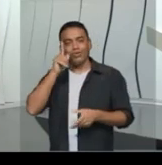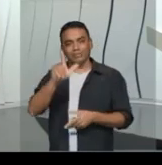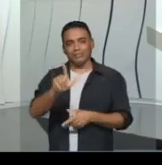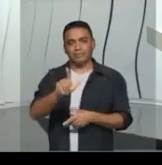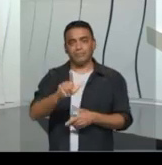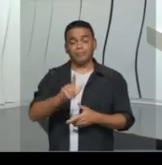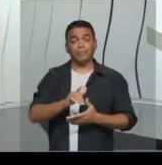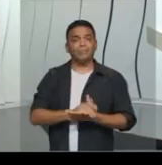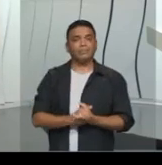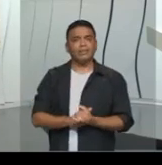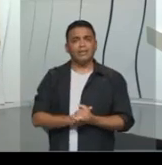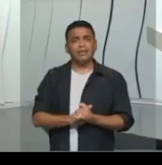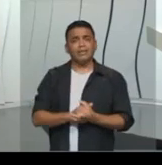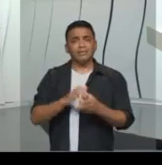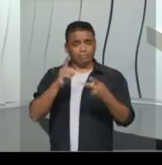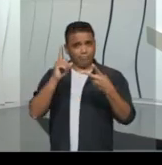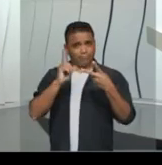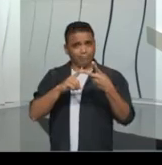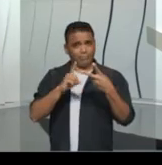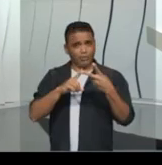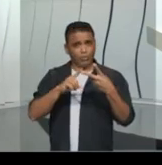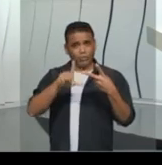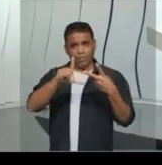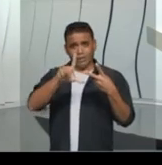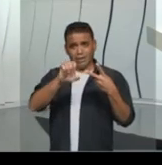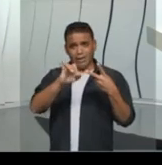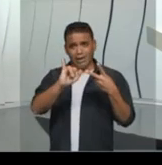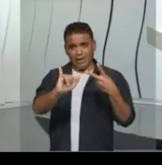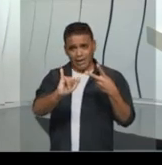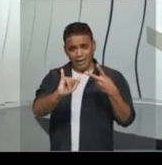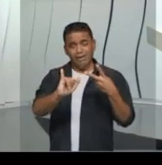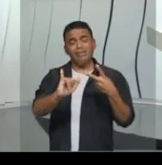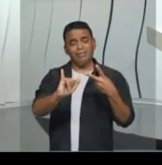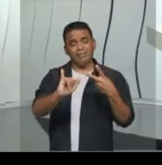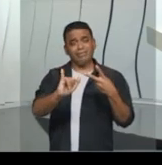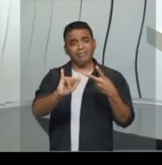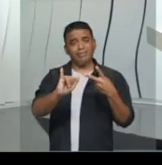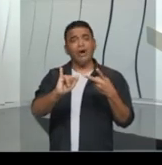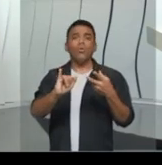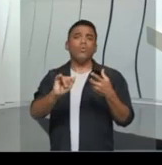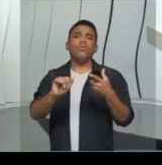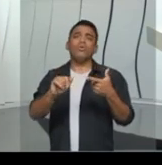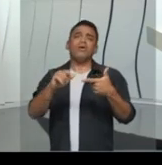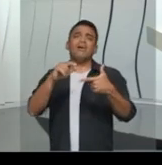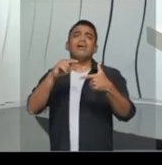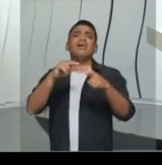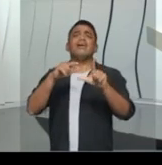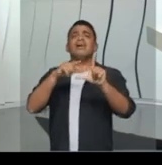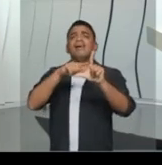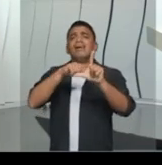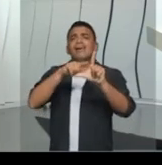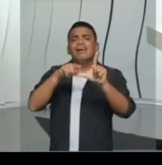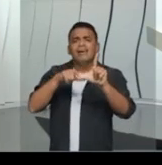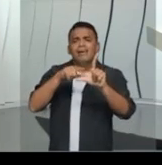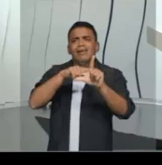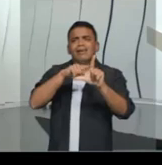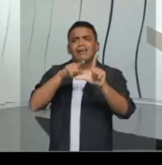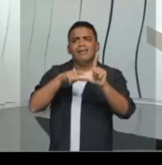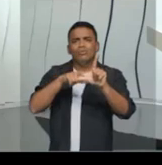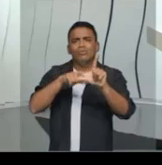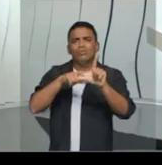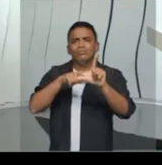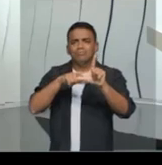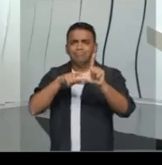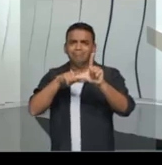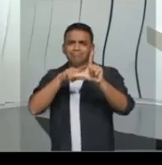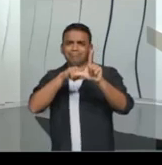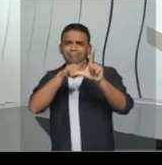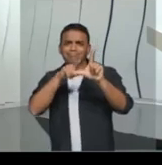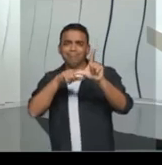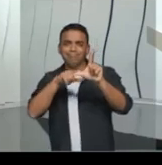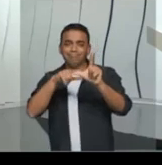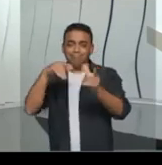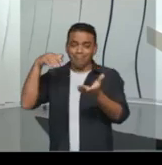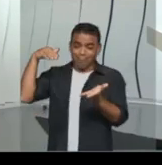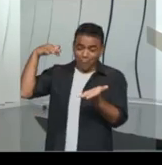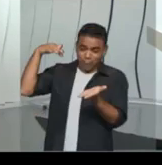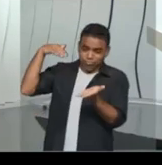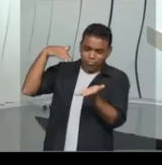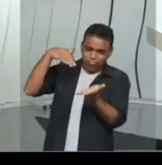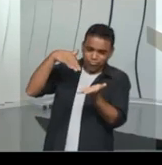o seguinte: esses dois ângulos, o ângulo de incidência e o ângulo